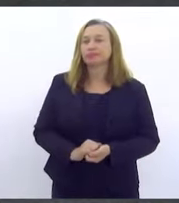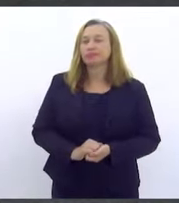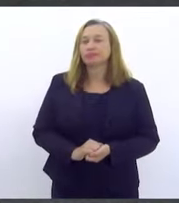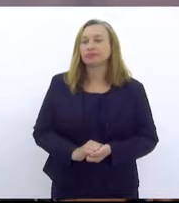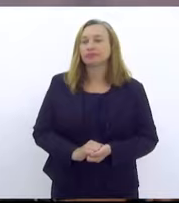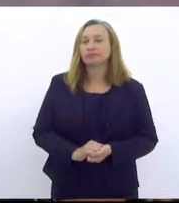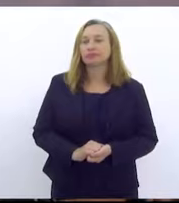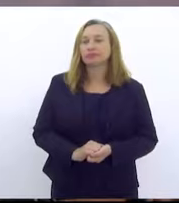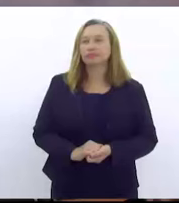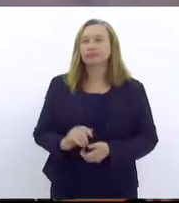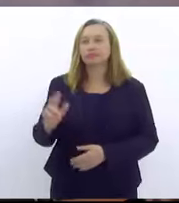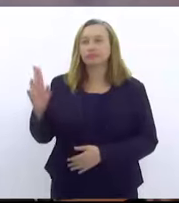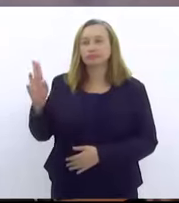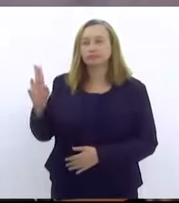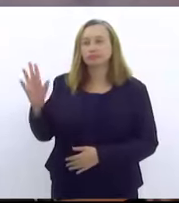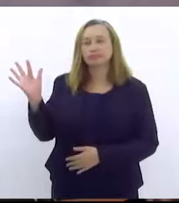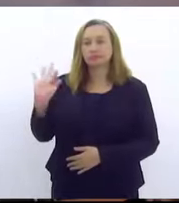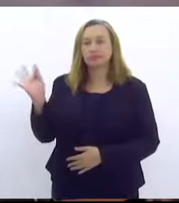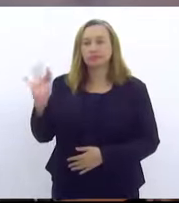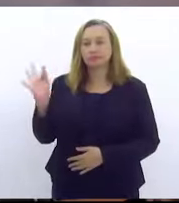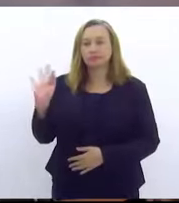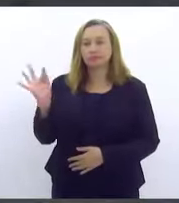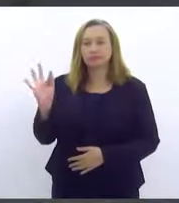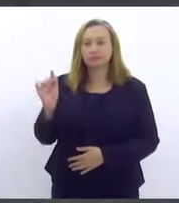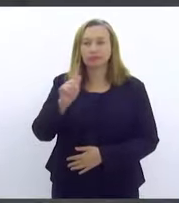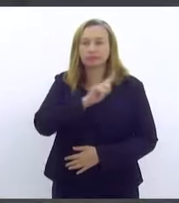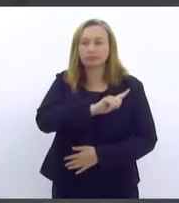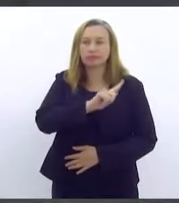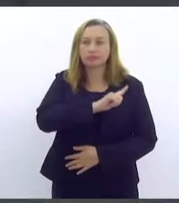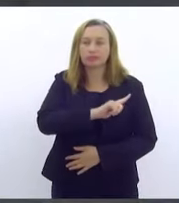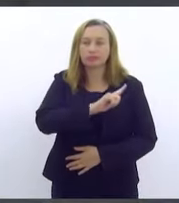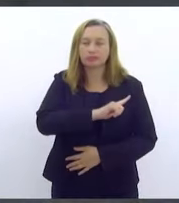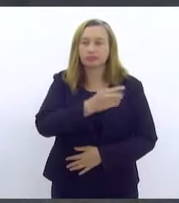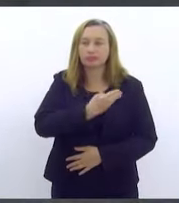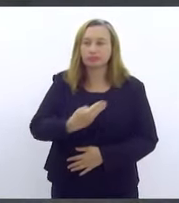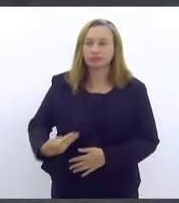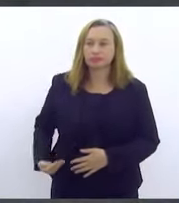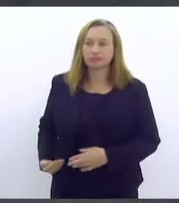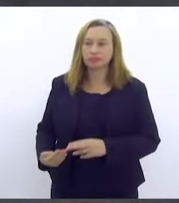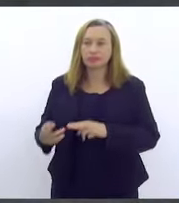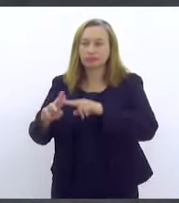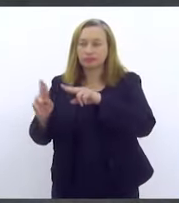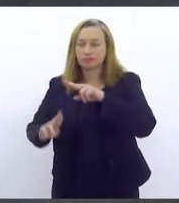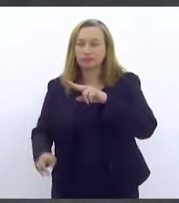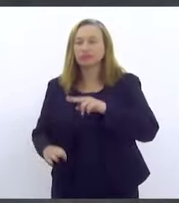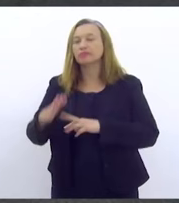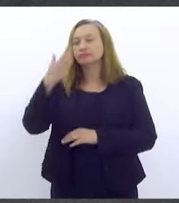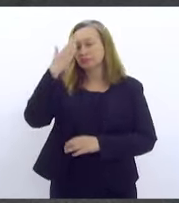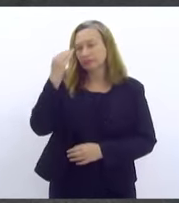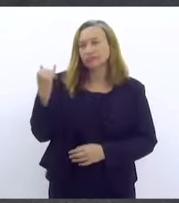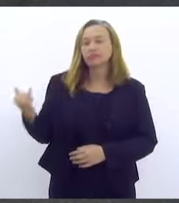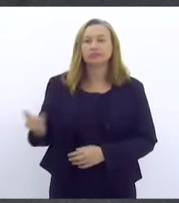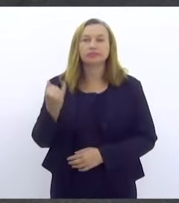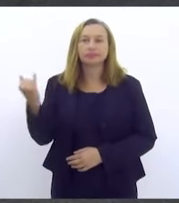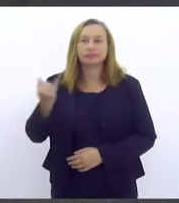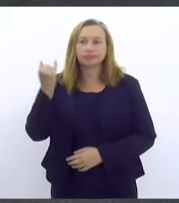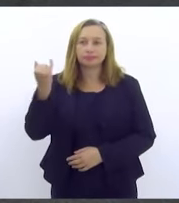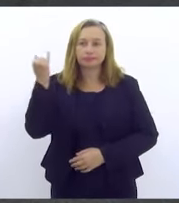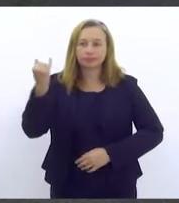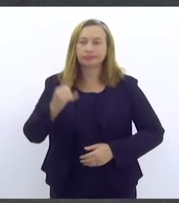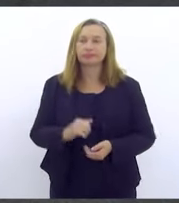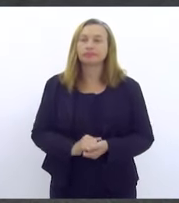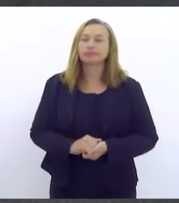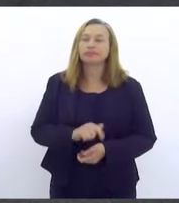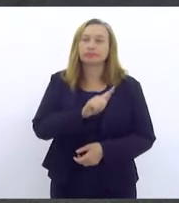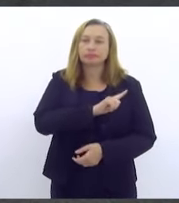da Faculdade de Gestão Pública da UFRJ. A gente sabe da importância, inclusive, da